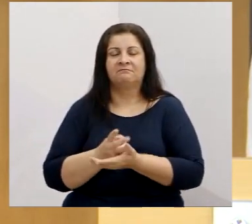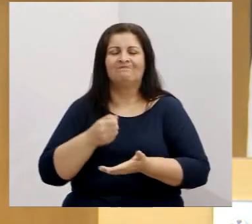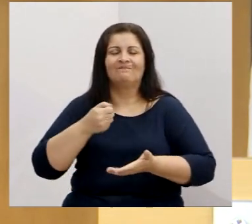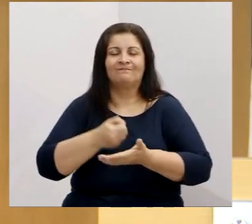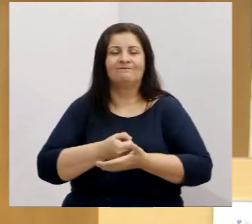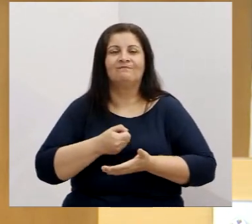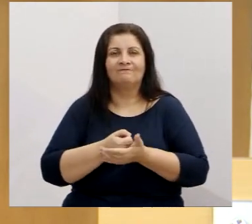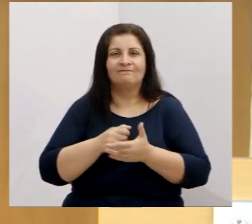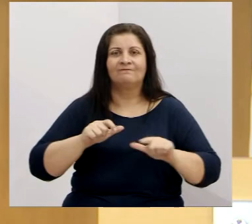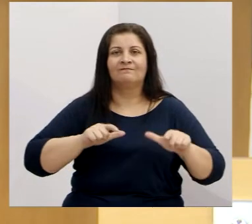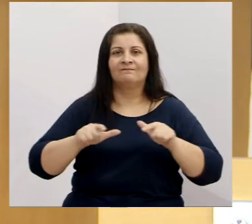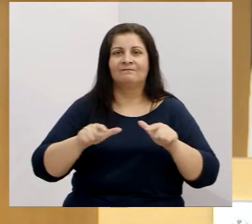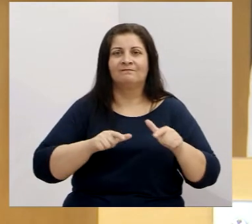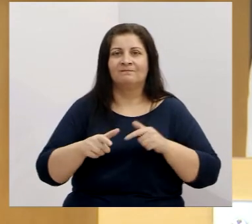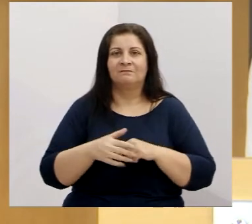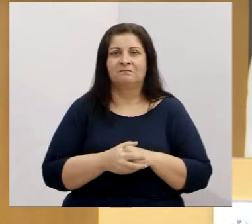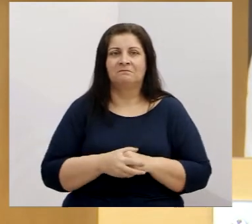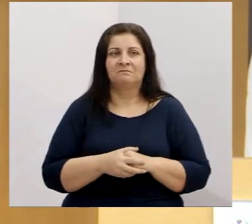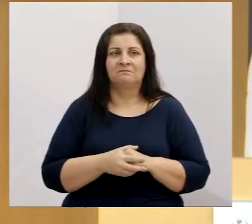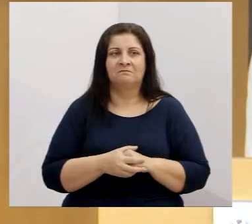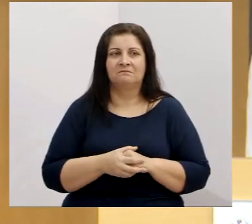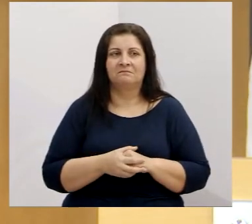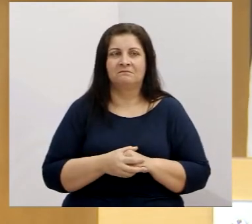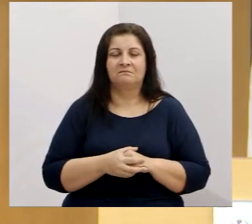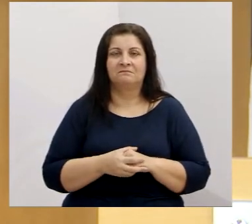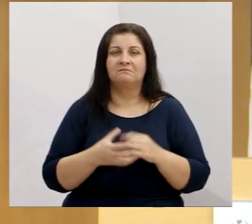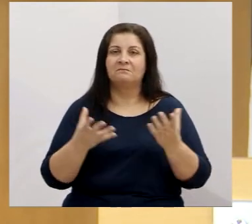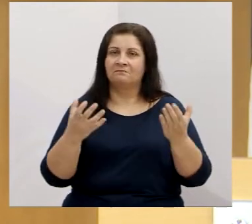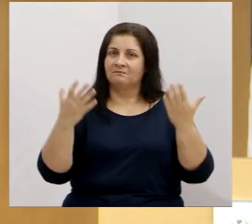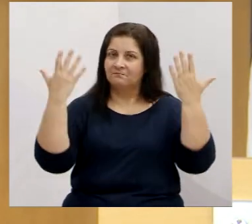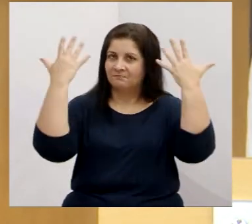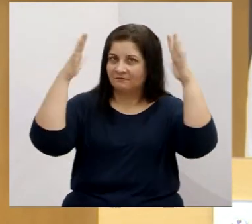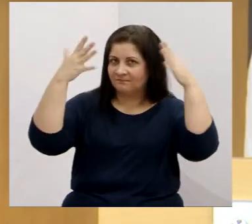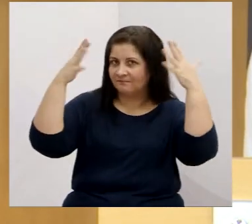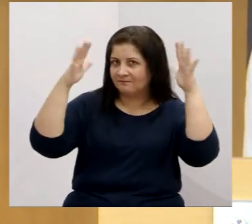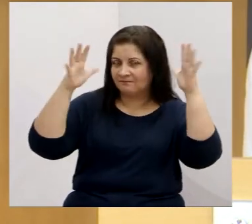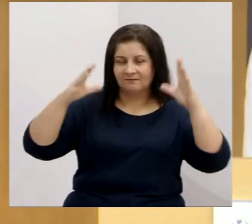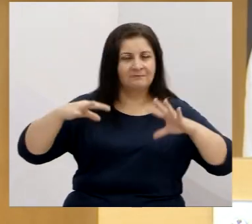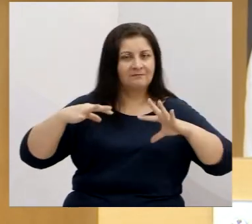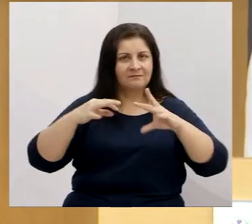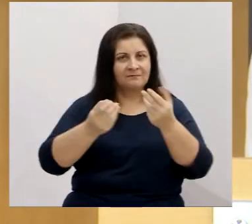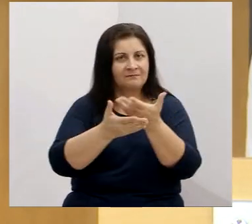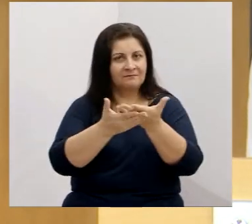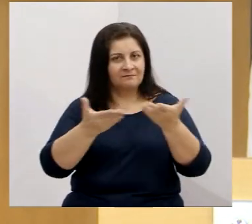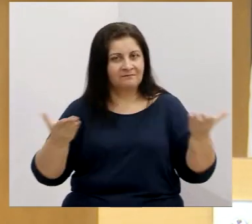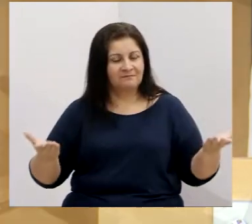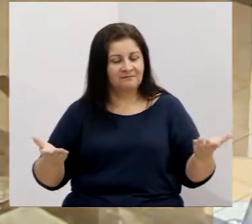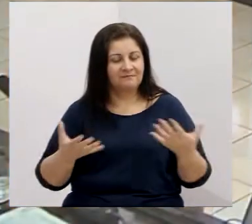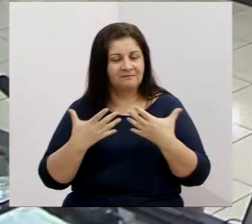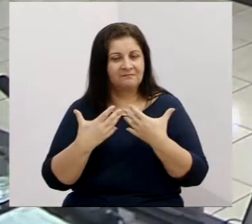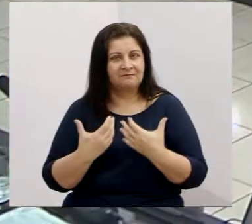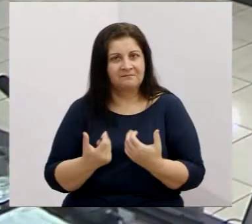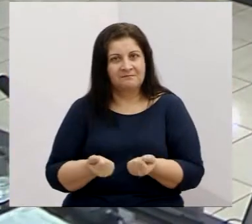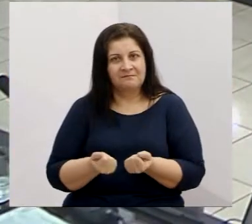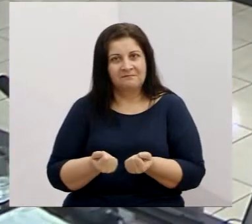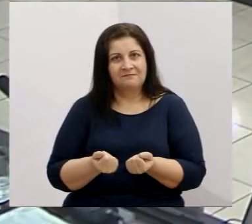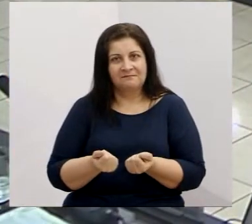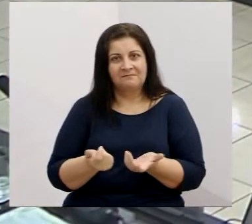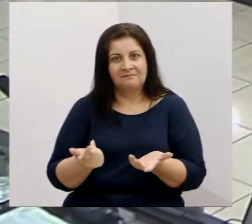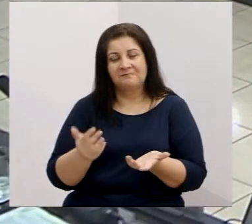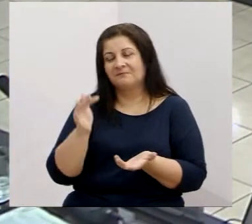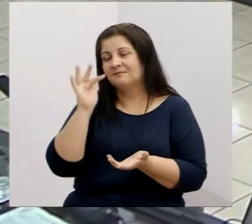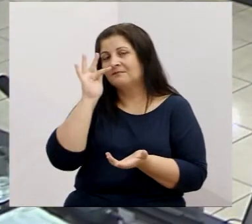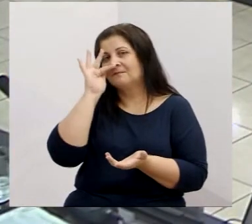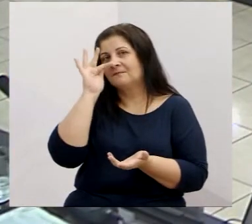vamos continuar trabalhando por isso eu quero parabenizar todos vocês que hoje estão recebendo essa singela homenagem